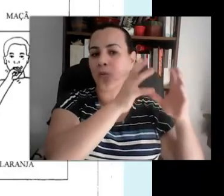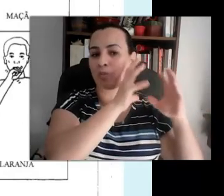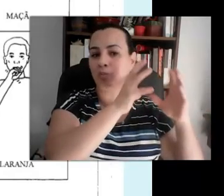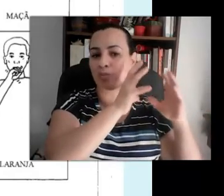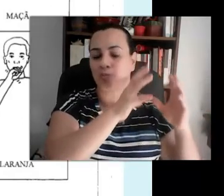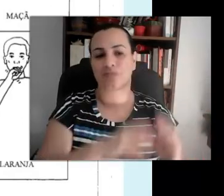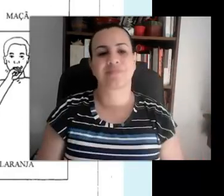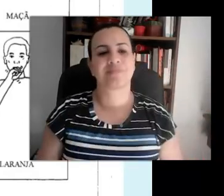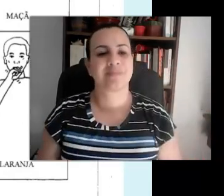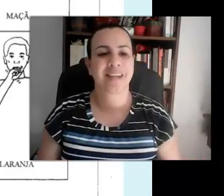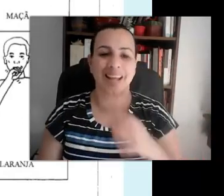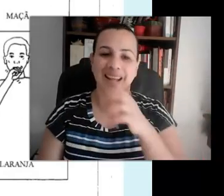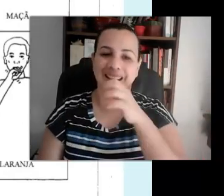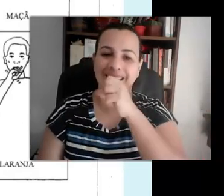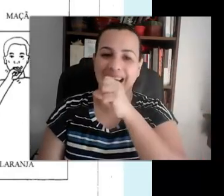coco,